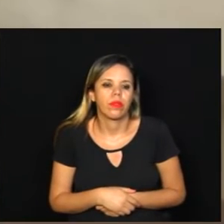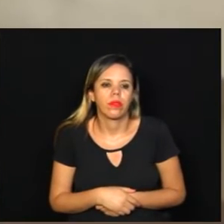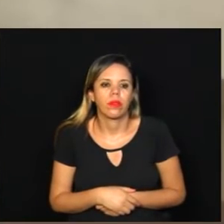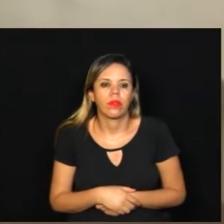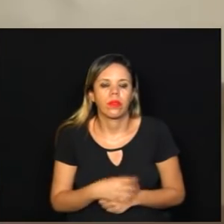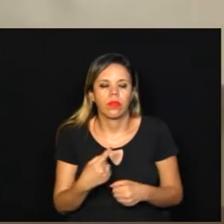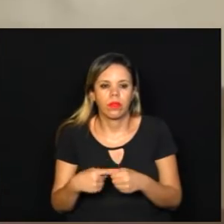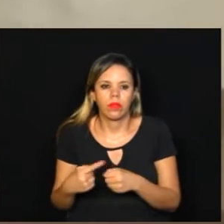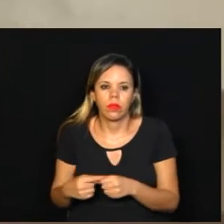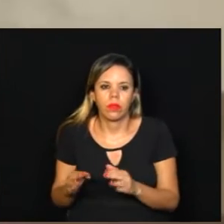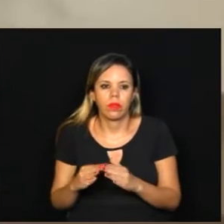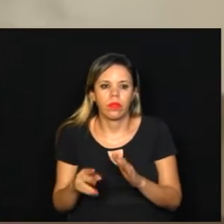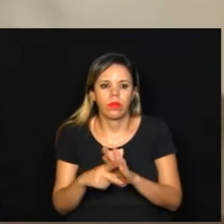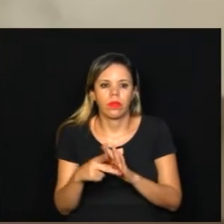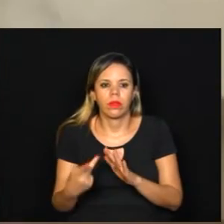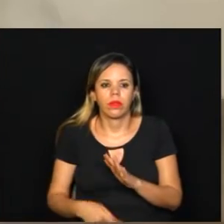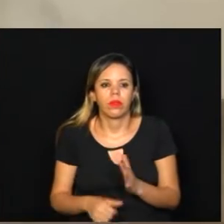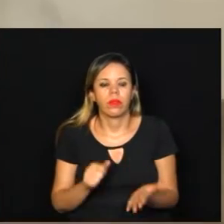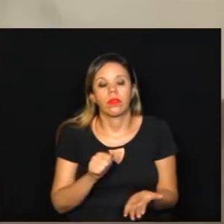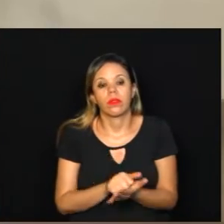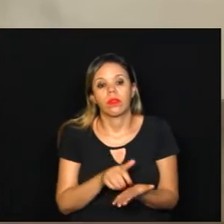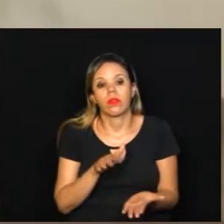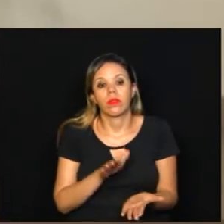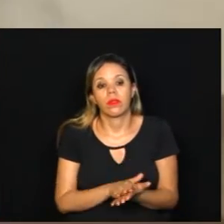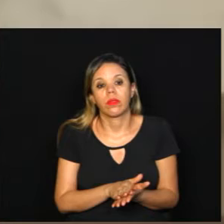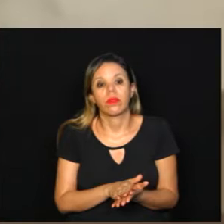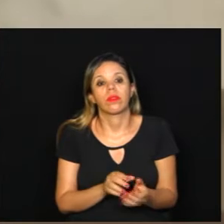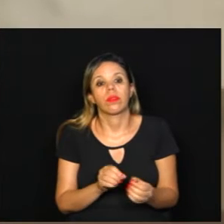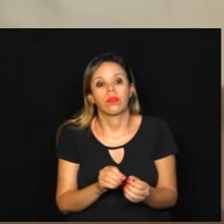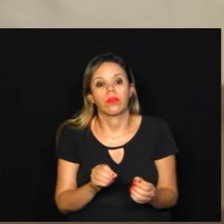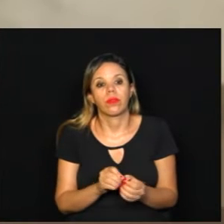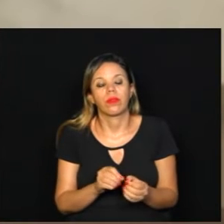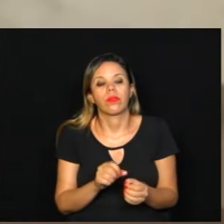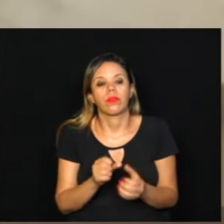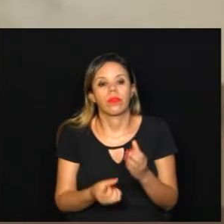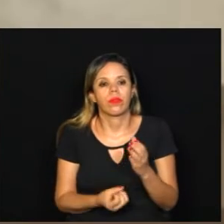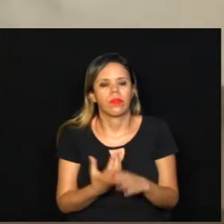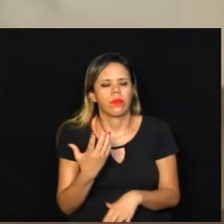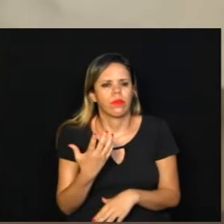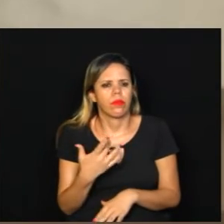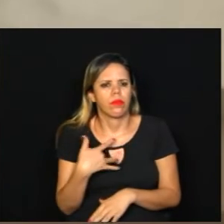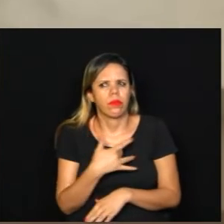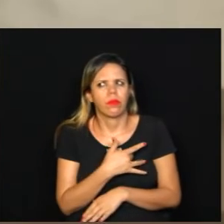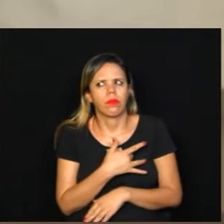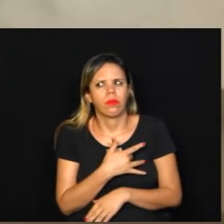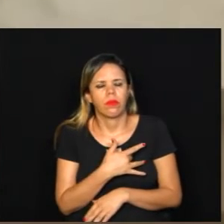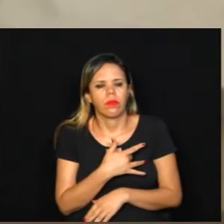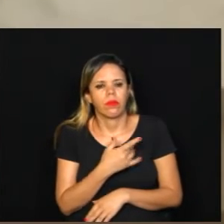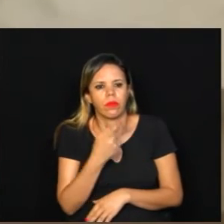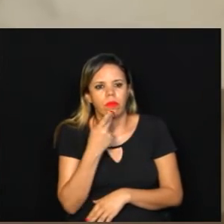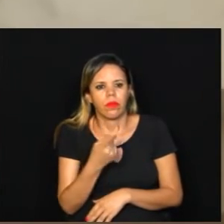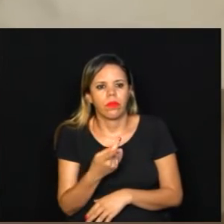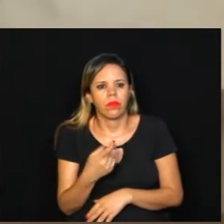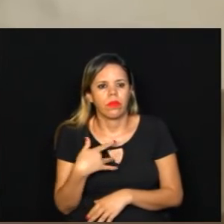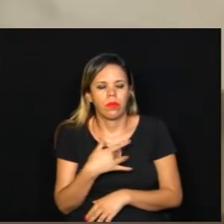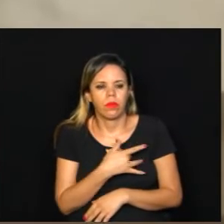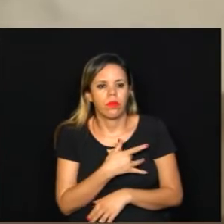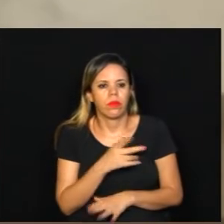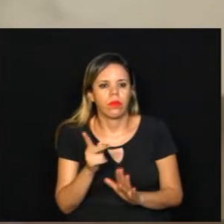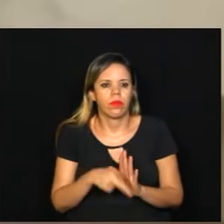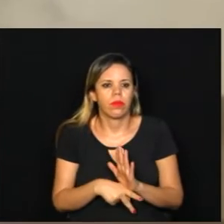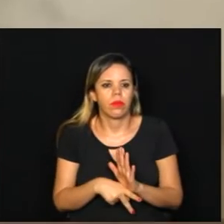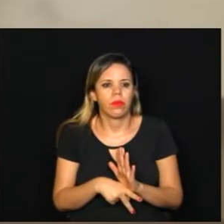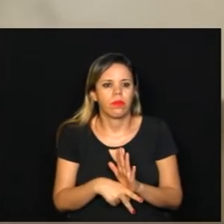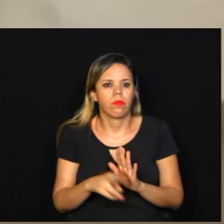nosso município, que a multa reverta para a saúde. Enfim, é um projeto que justamente visa